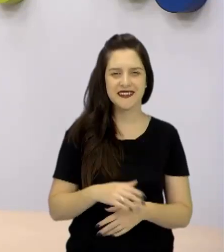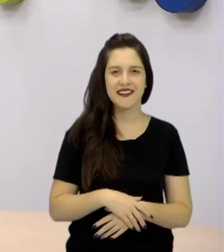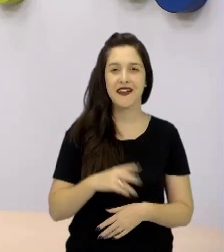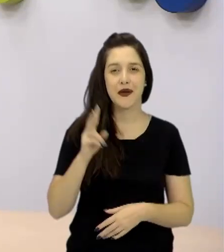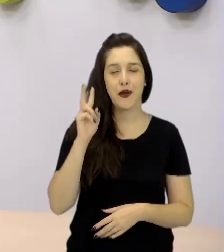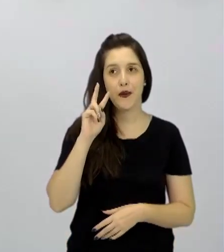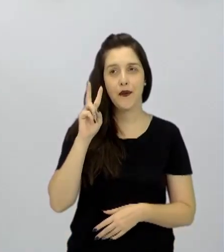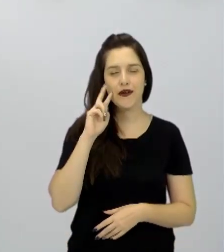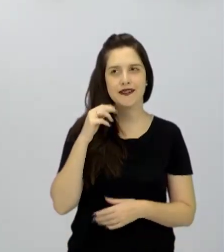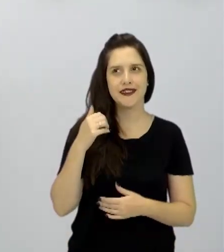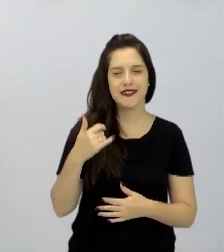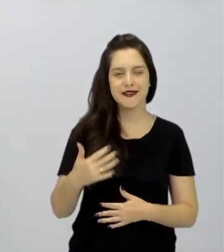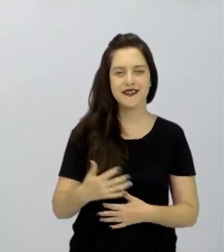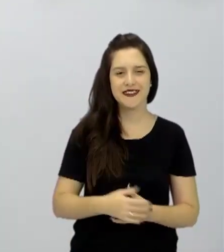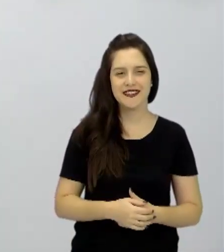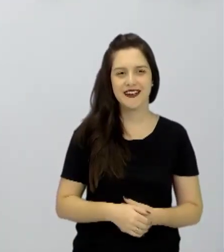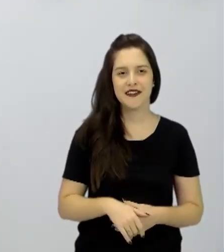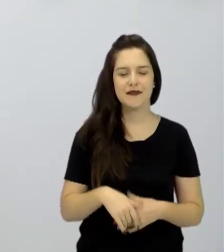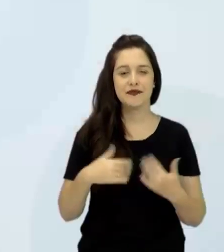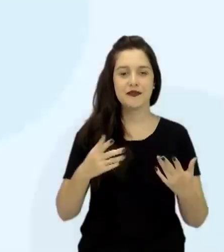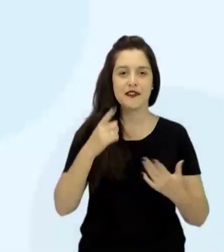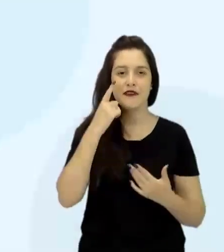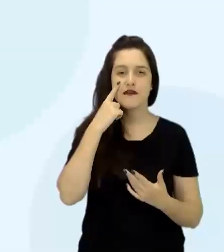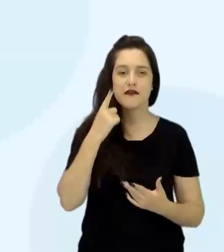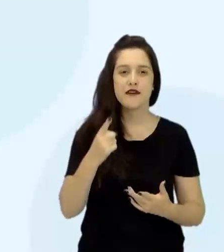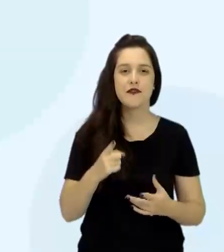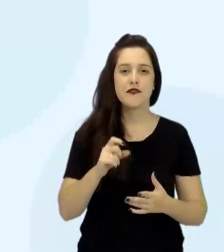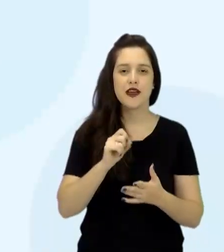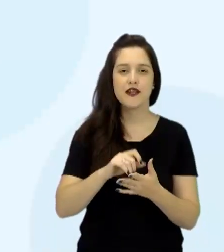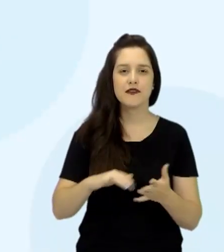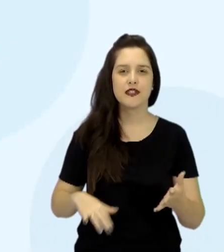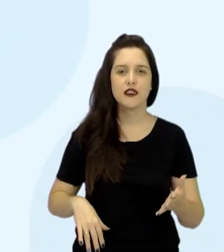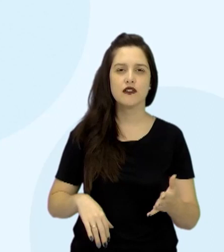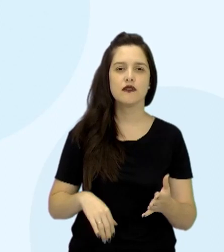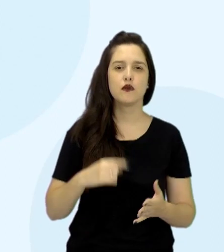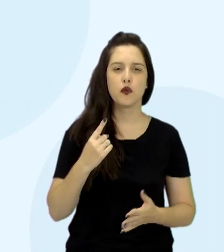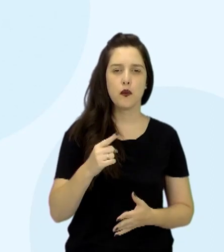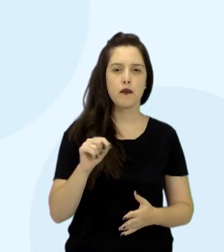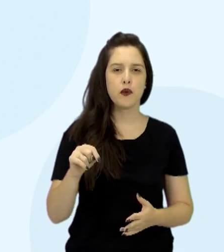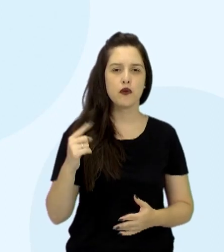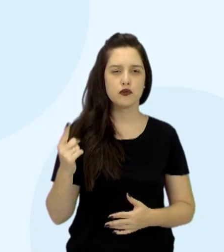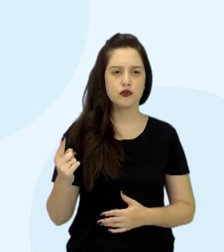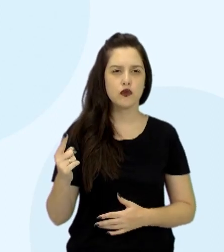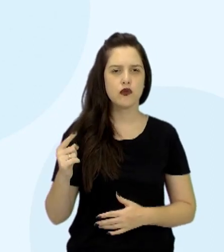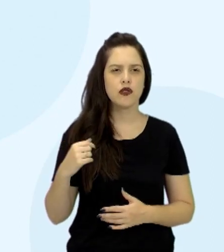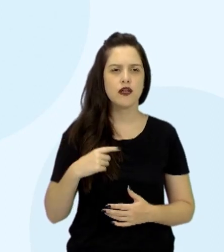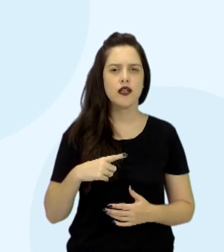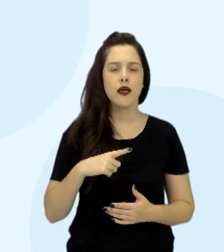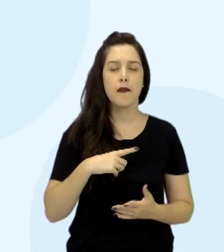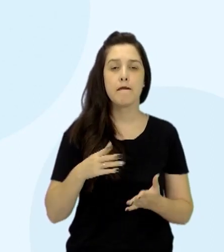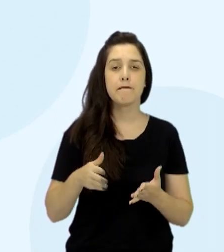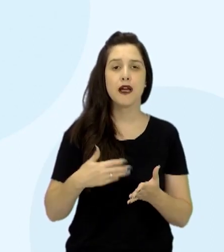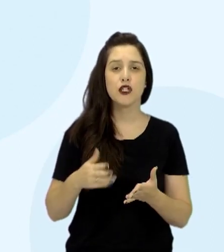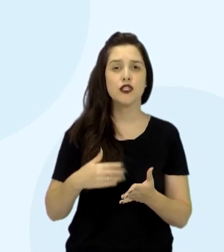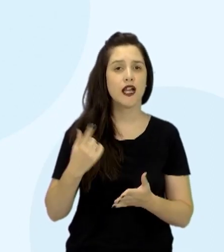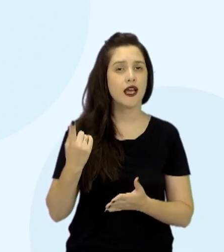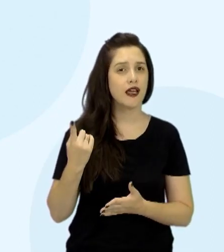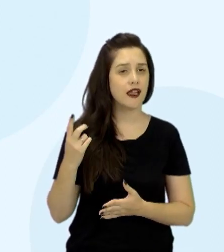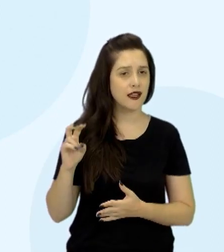história. Então vamos lá, vamos ver a atividade 1.1 que está no currículo em ação, na página